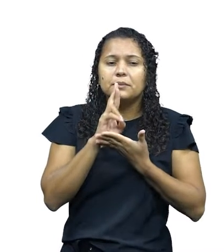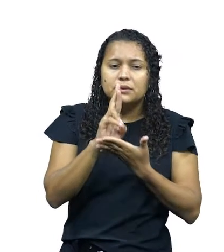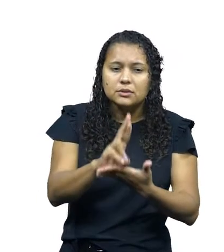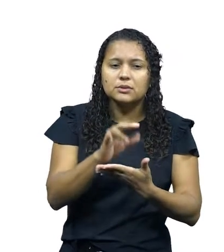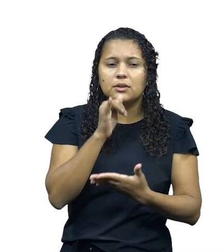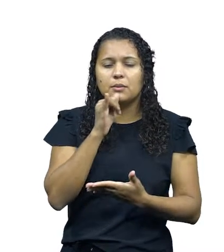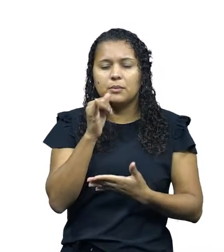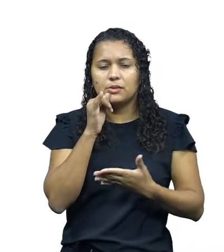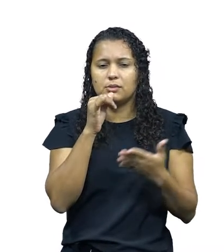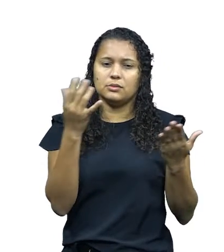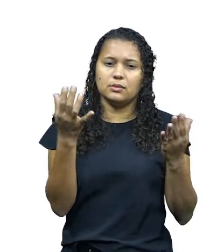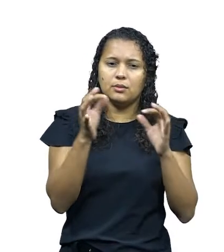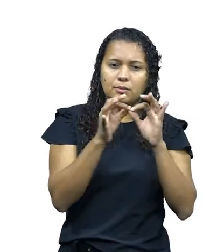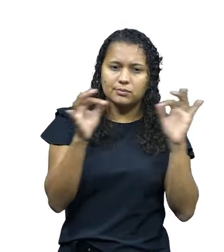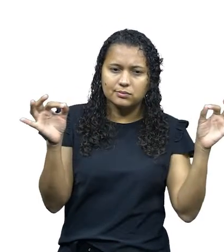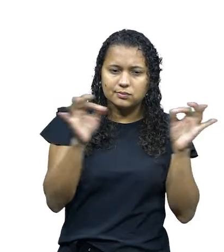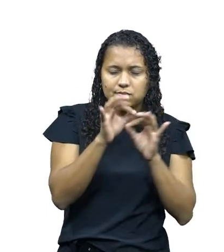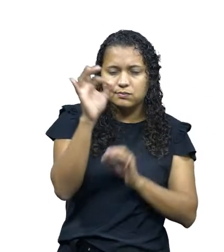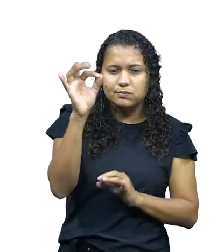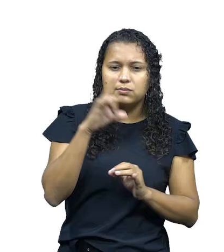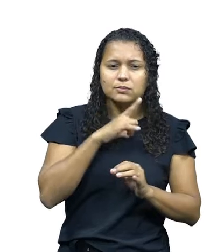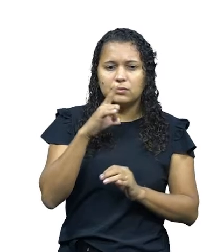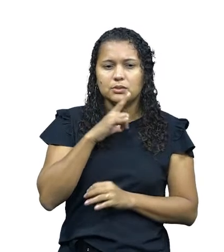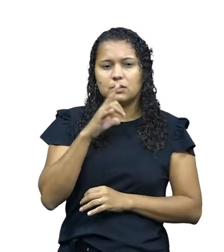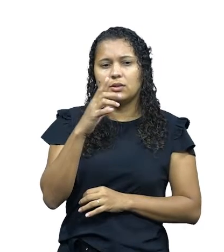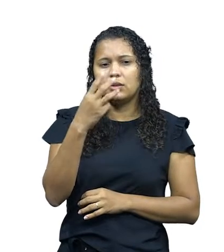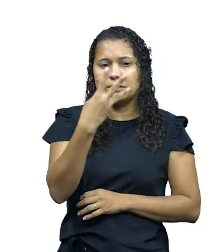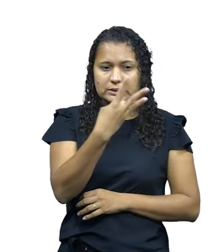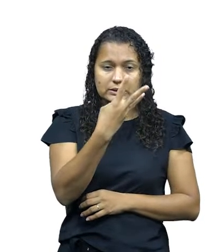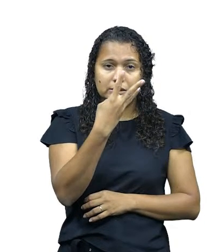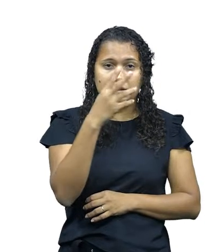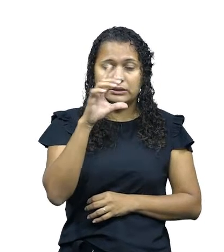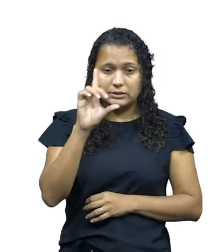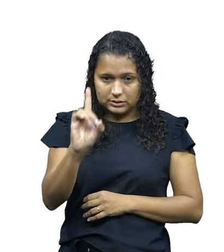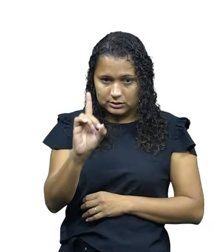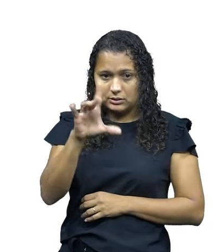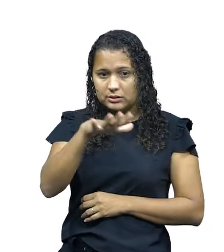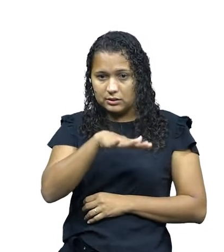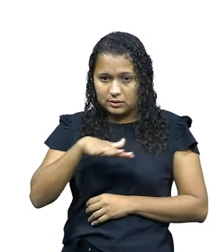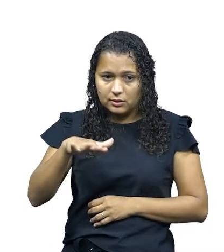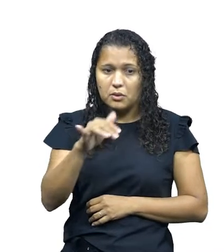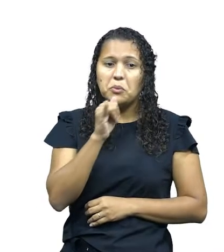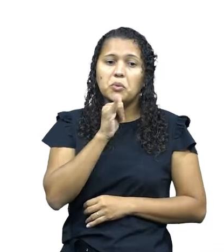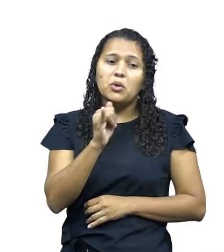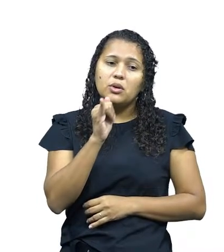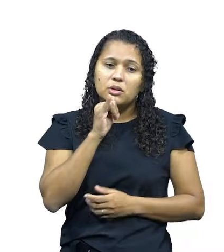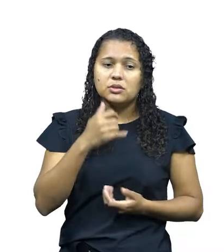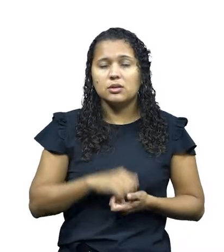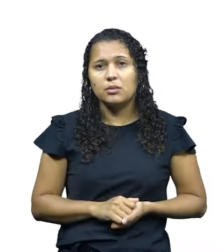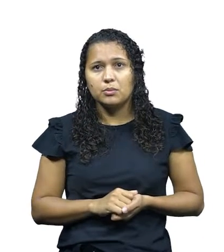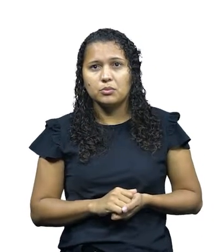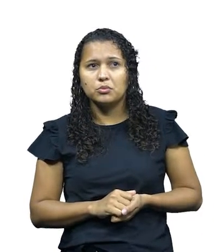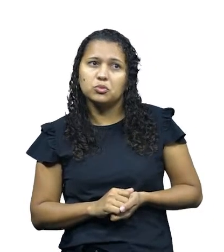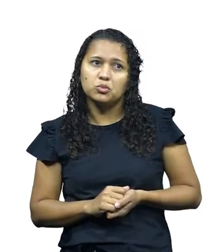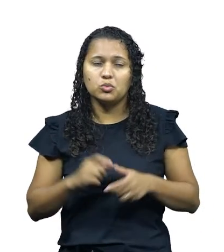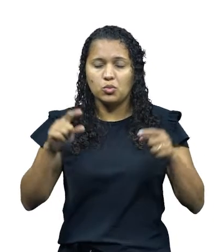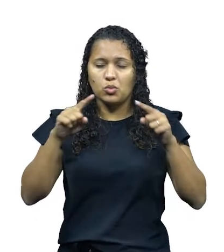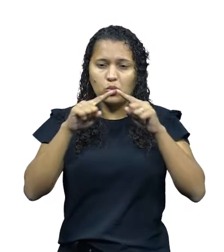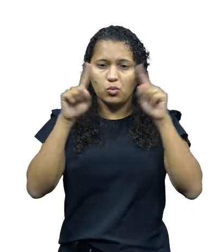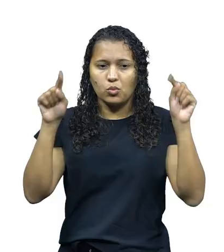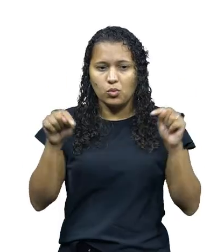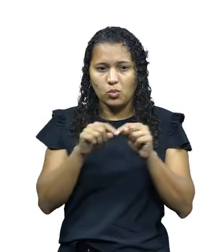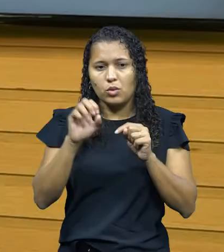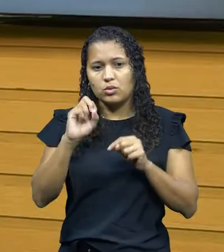representar graficamente os objetos tridimensionais em superfícies planas, como, por exemplo, um quadro ou uma folha de